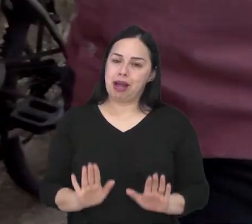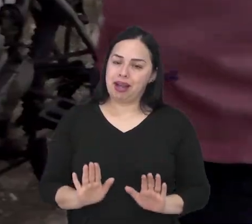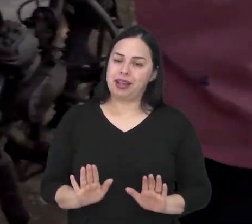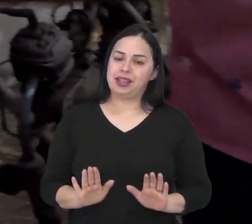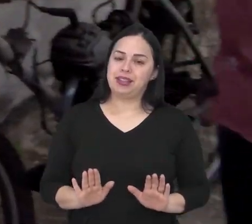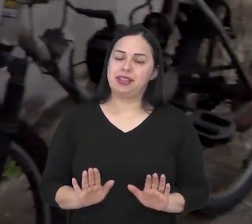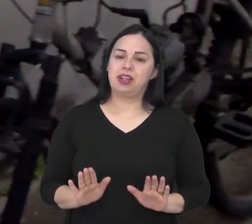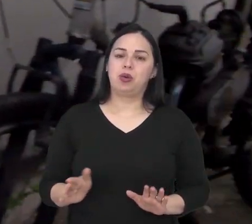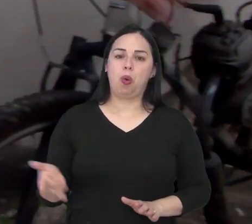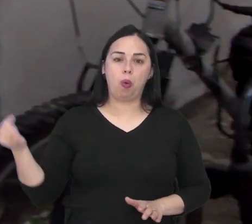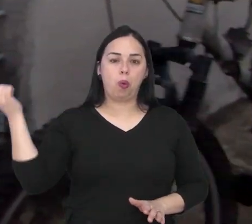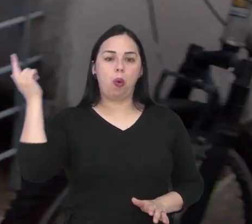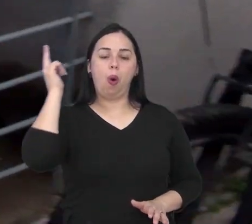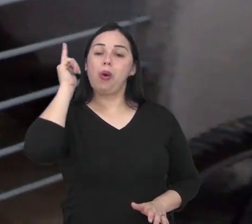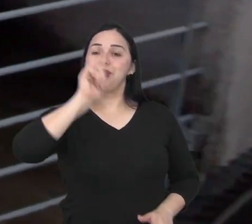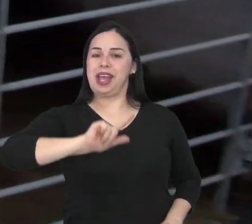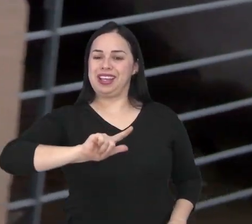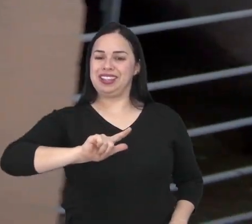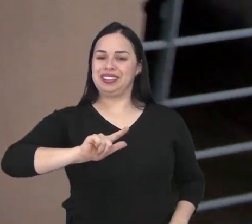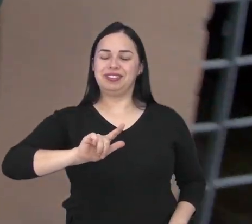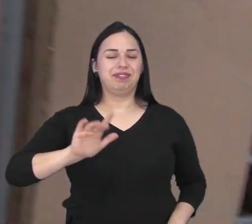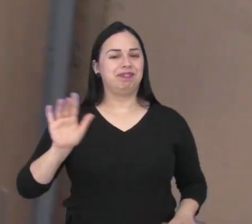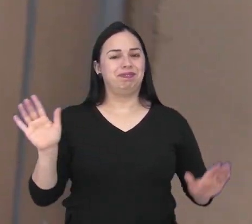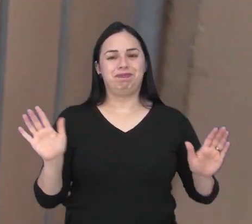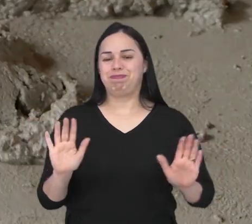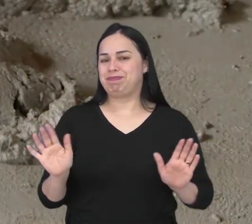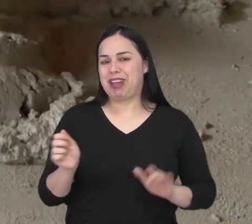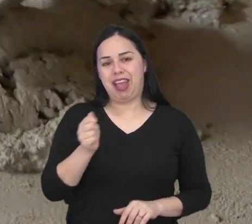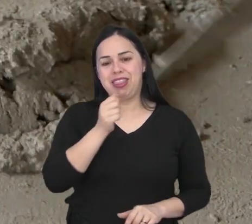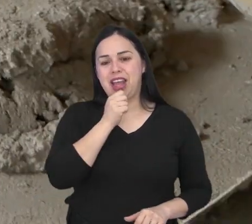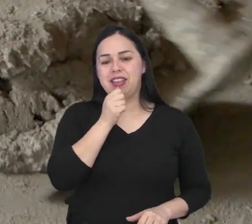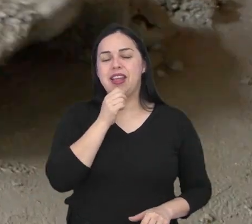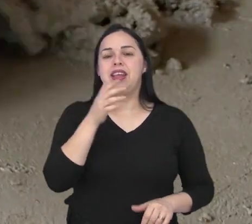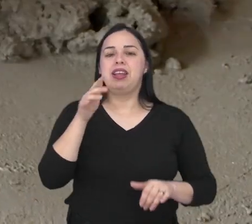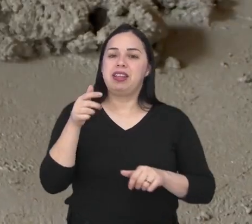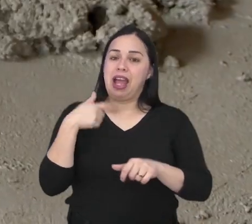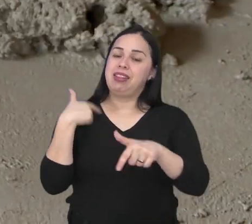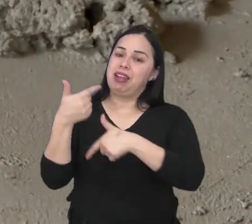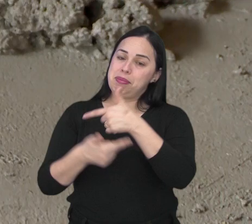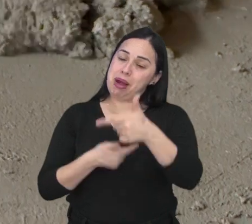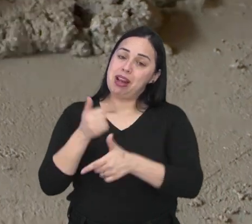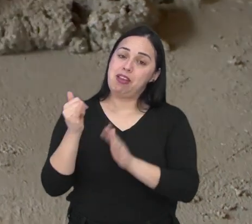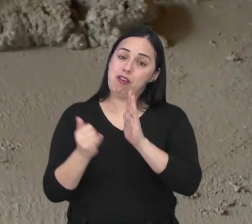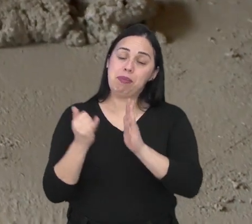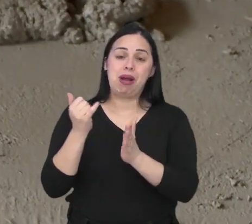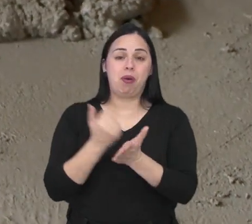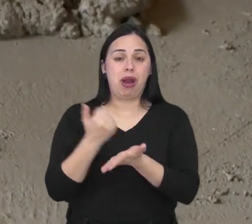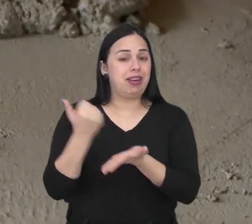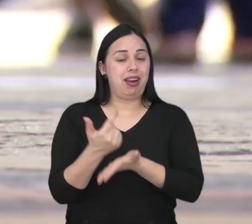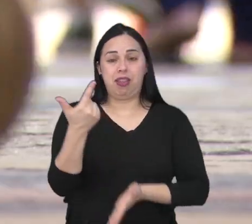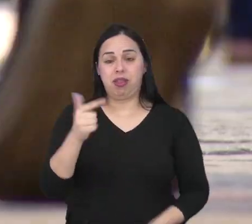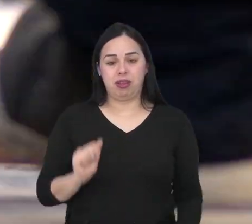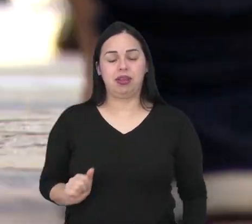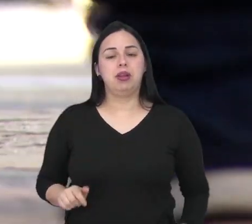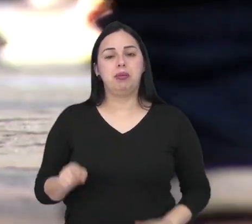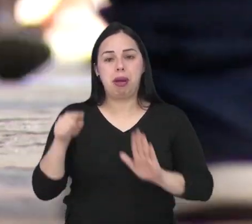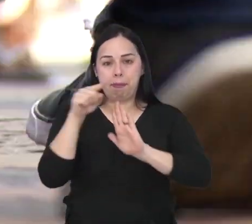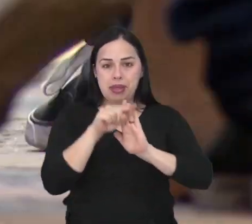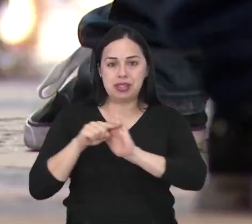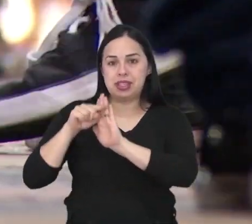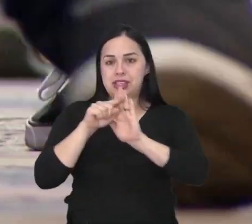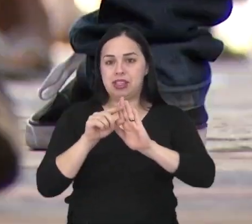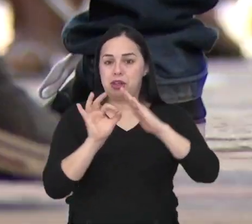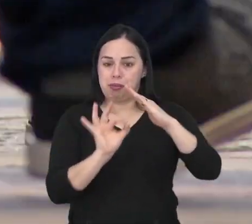individuais. Mas nem todos alcançam essa modalidade e a saída é o trabalho informal. Uma